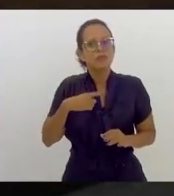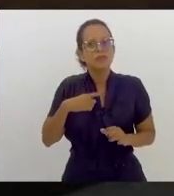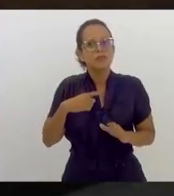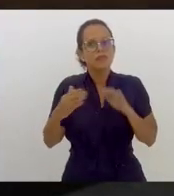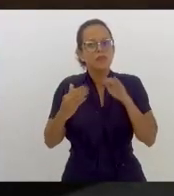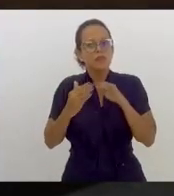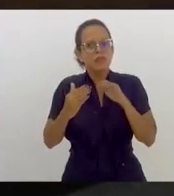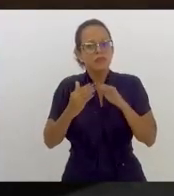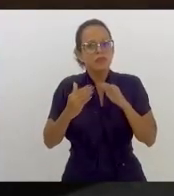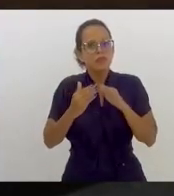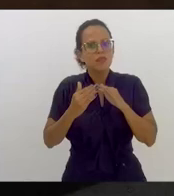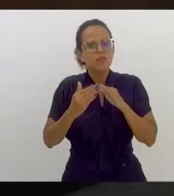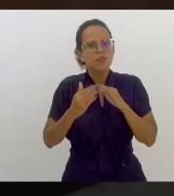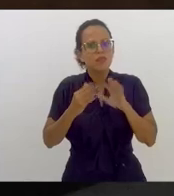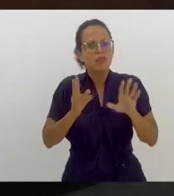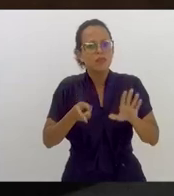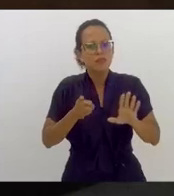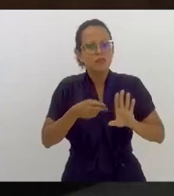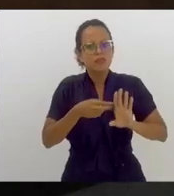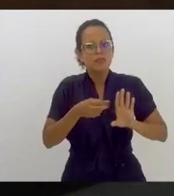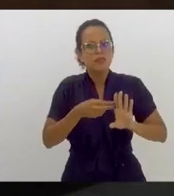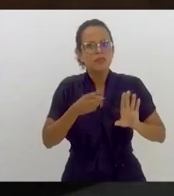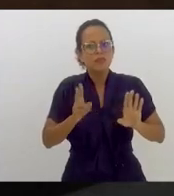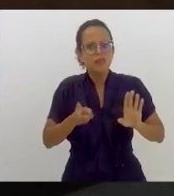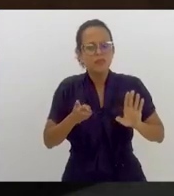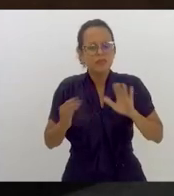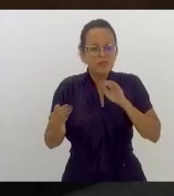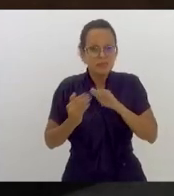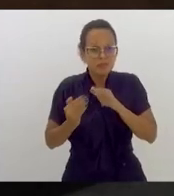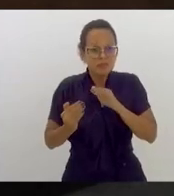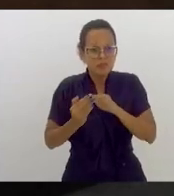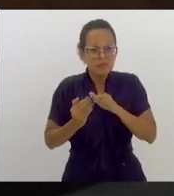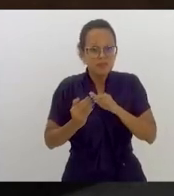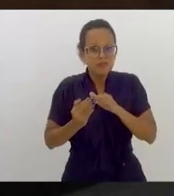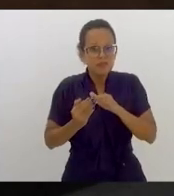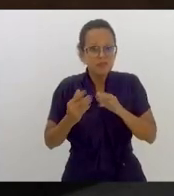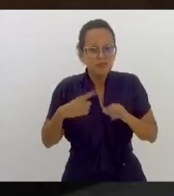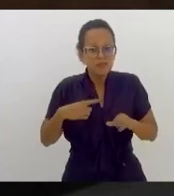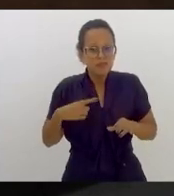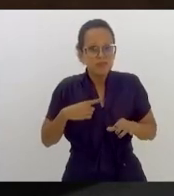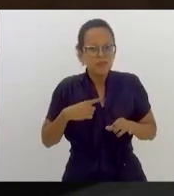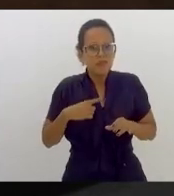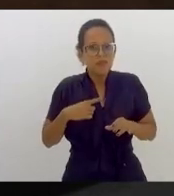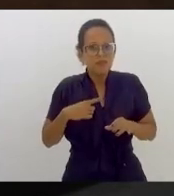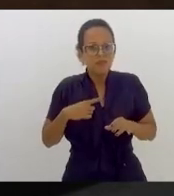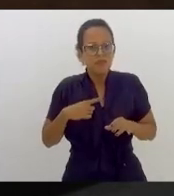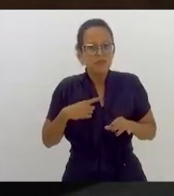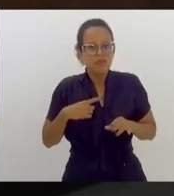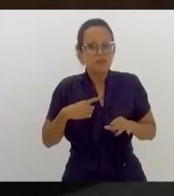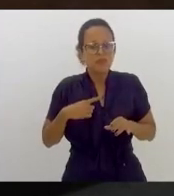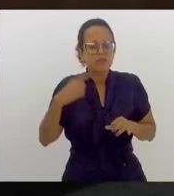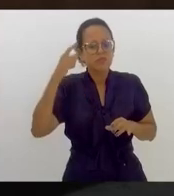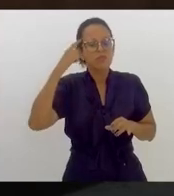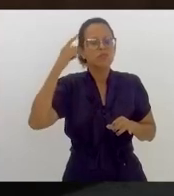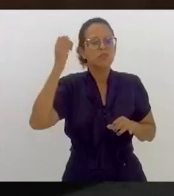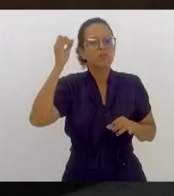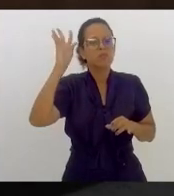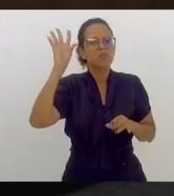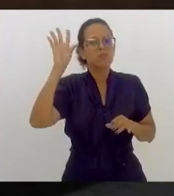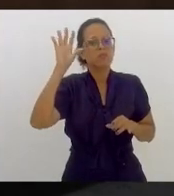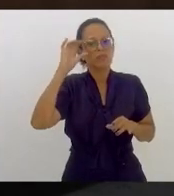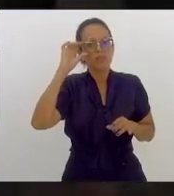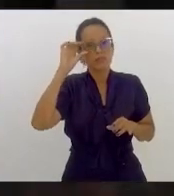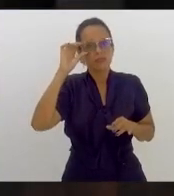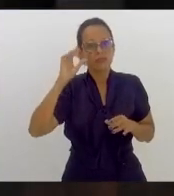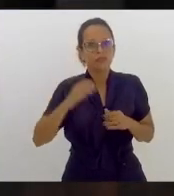manutenção? Manutenção, pelo menos está aqui. Ah, teve acordo? Não, é que eu não estou lembrado. Está aqui